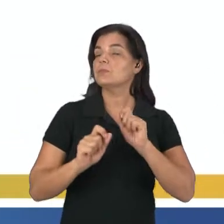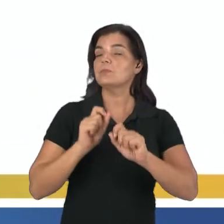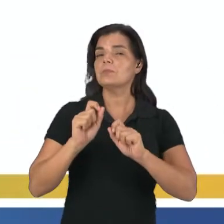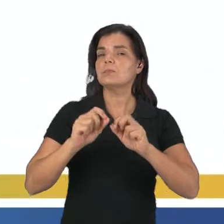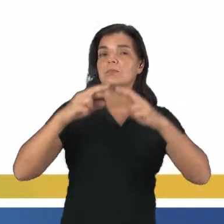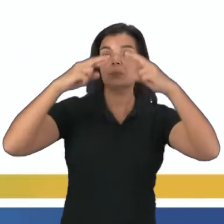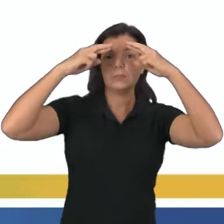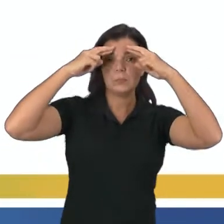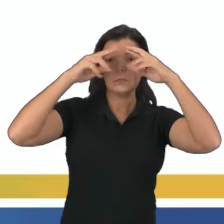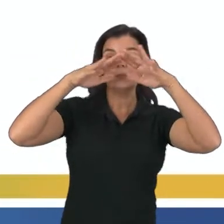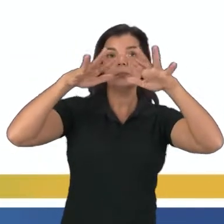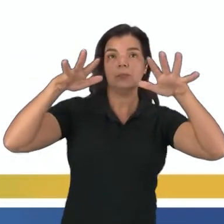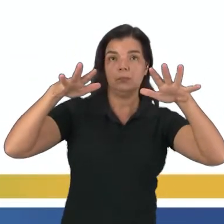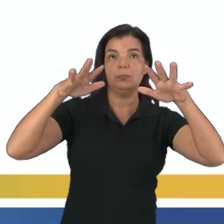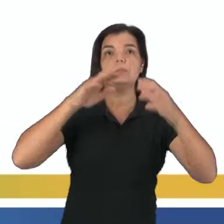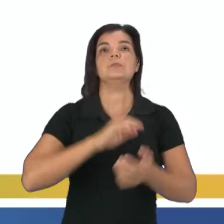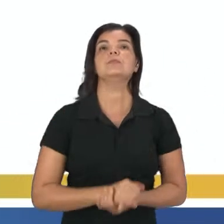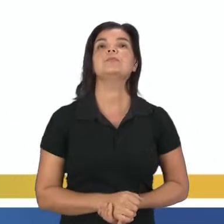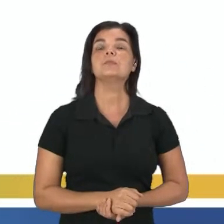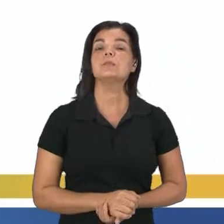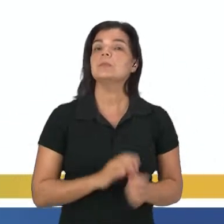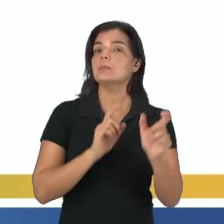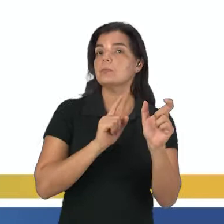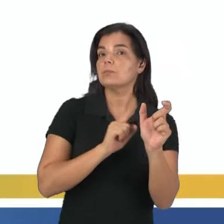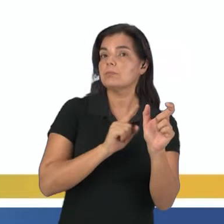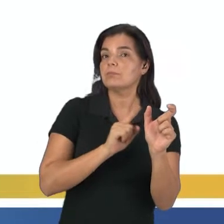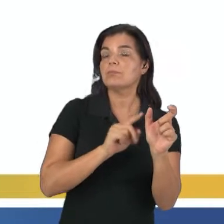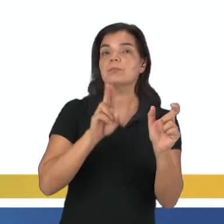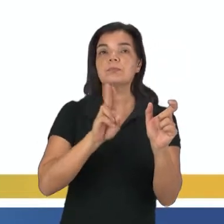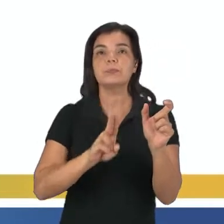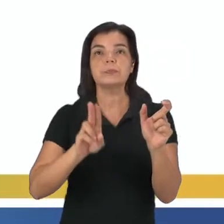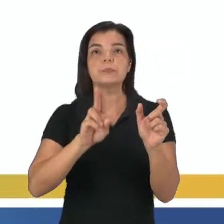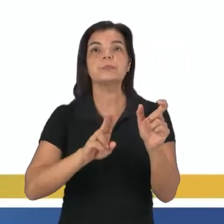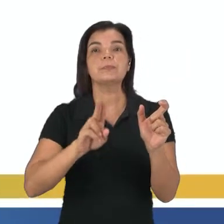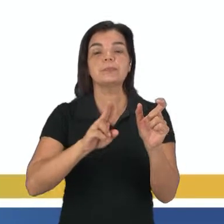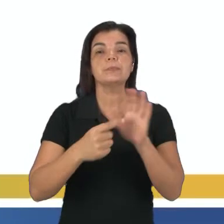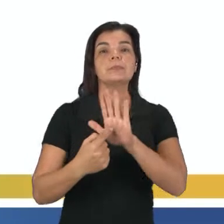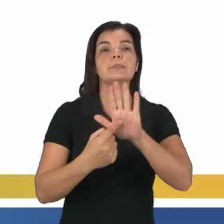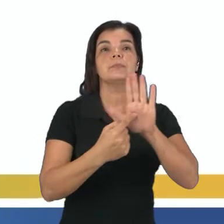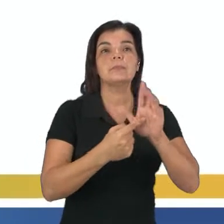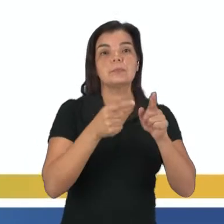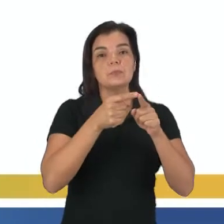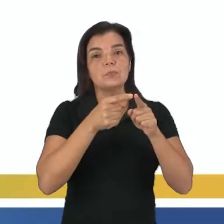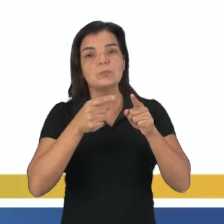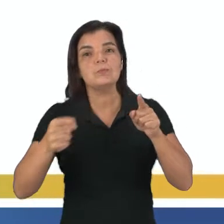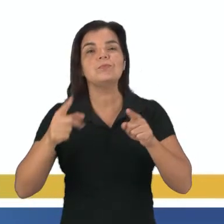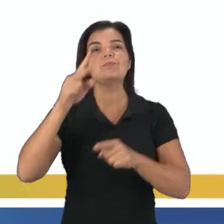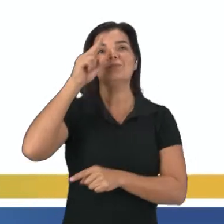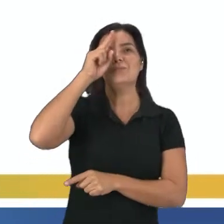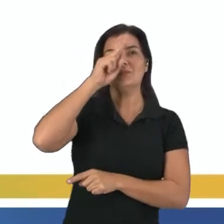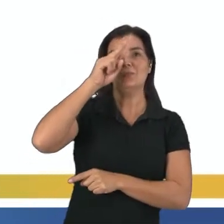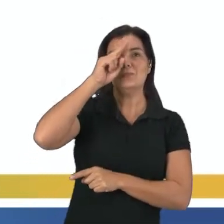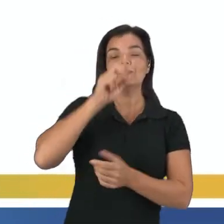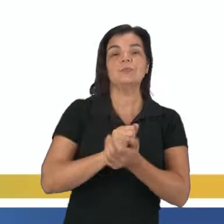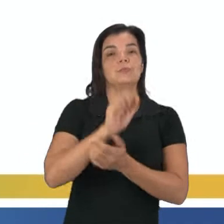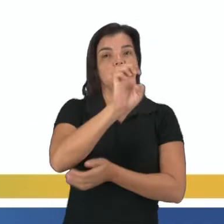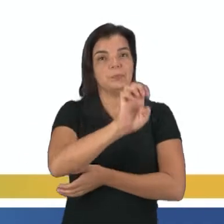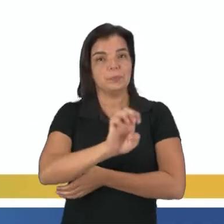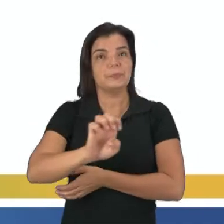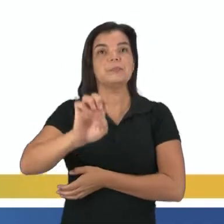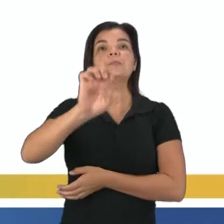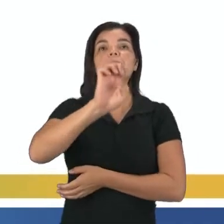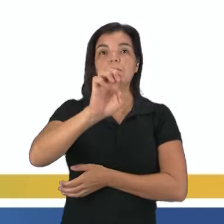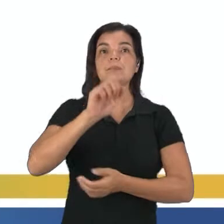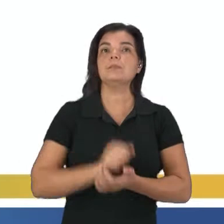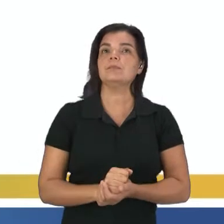Renascimento, renascença ou renascentismo são os termos usados para identificar o período da história da